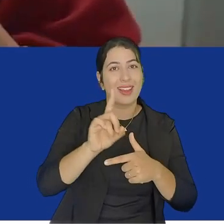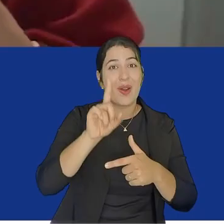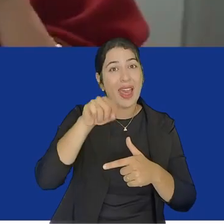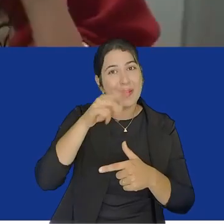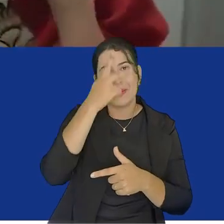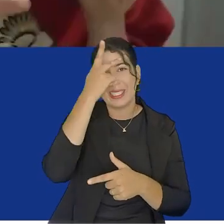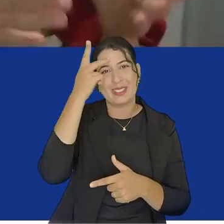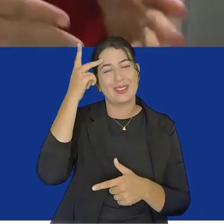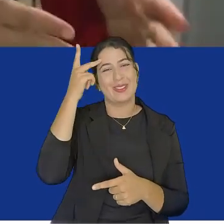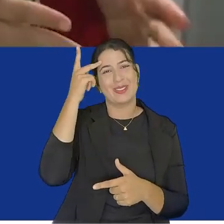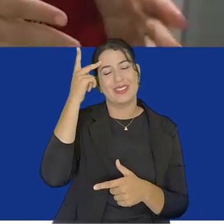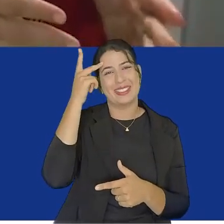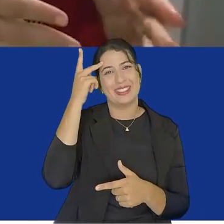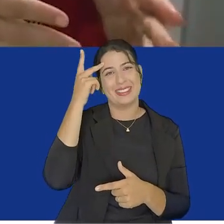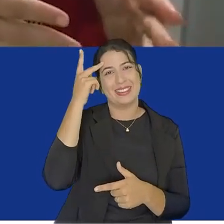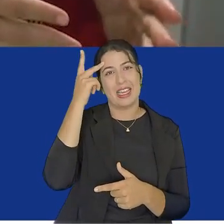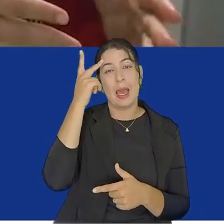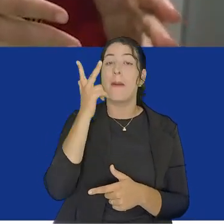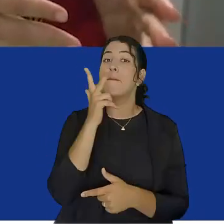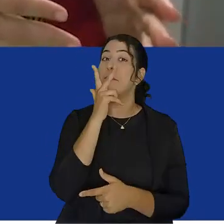vai operacionalizar as pessoas.